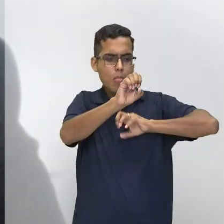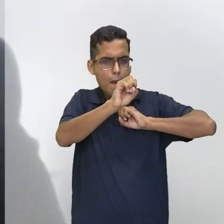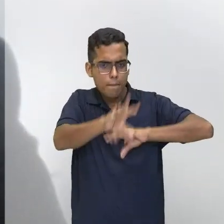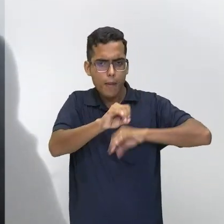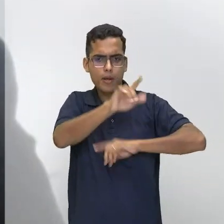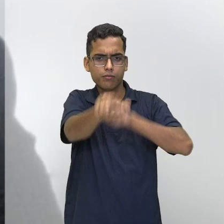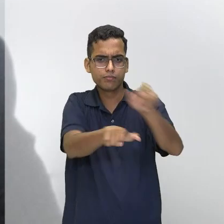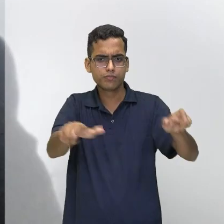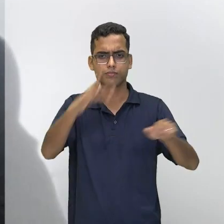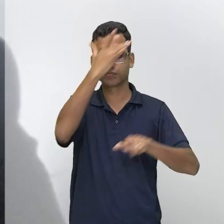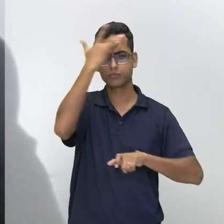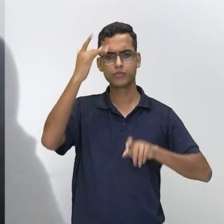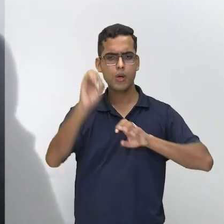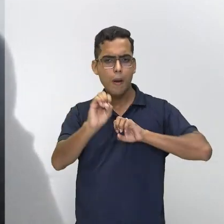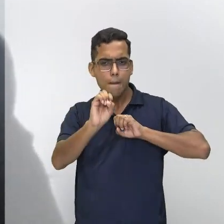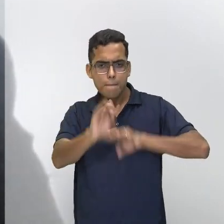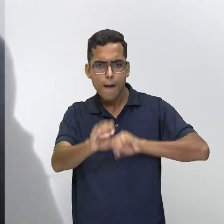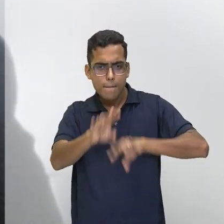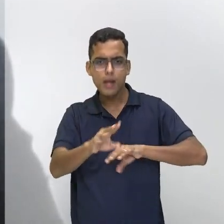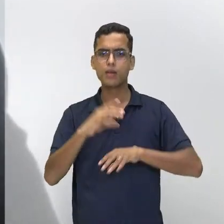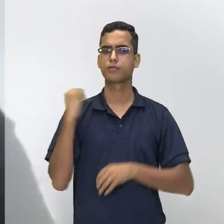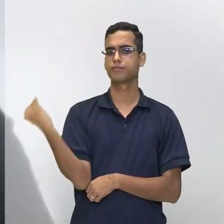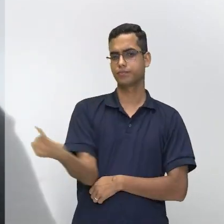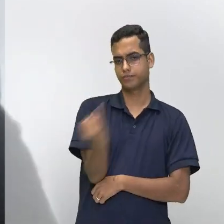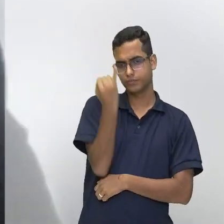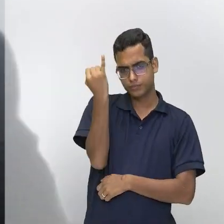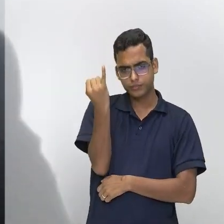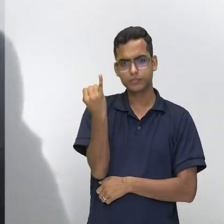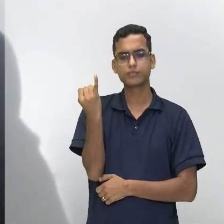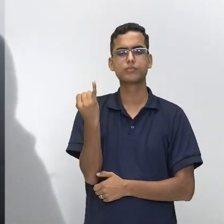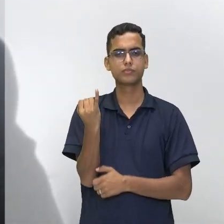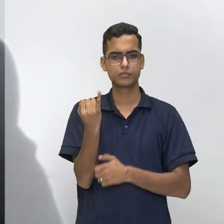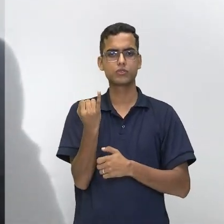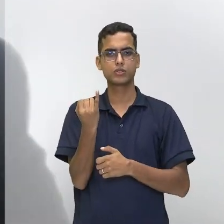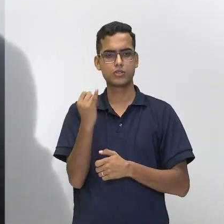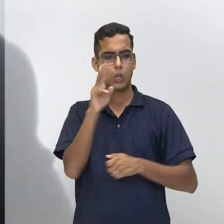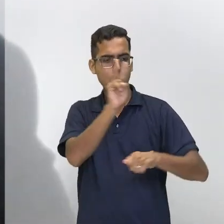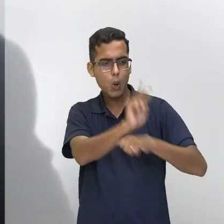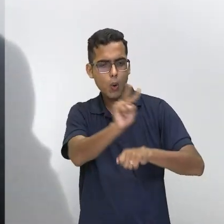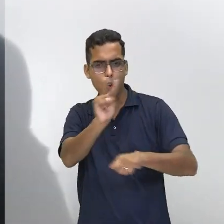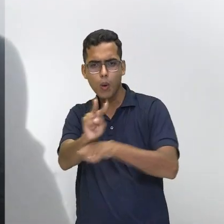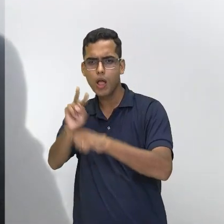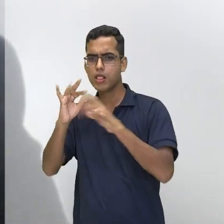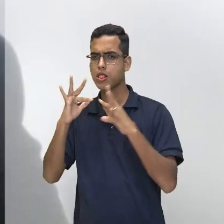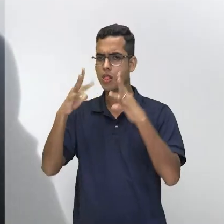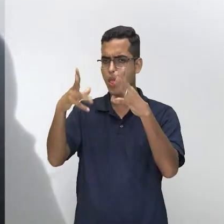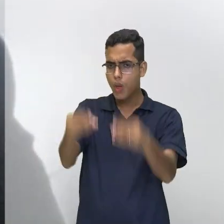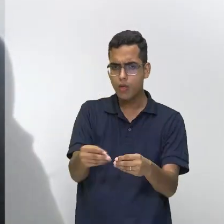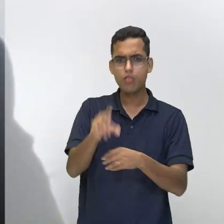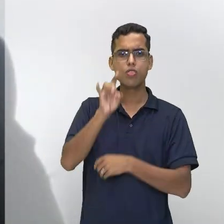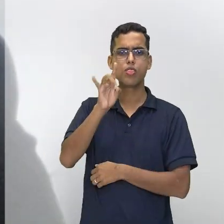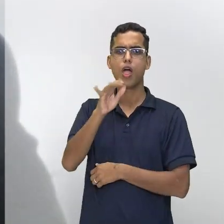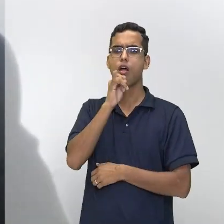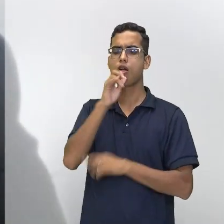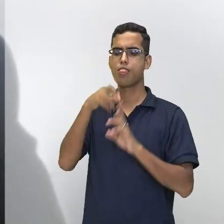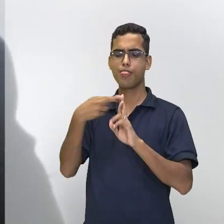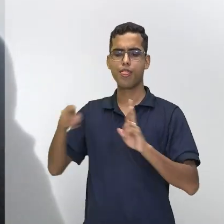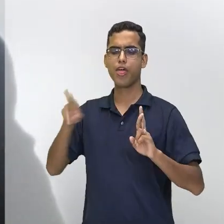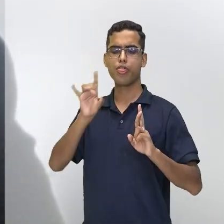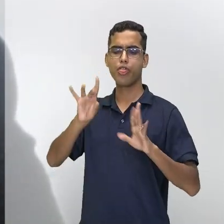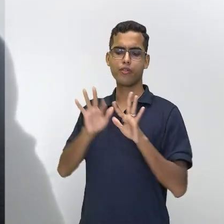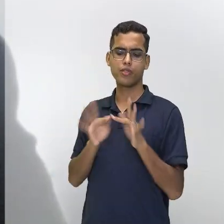as pessoas acerca da importância do cuidado com a criação. Não apenas por uma